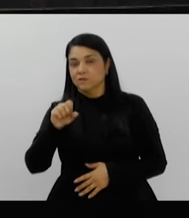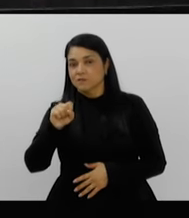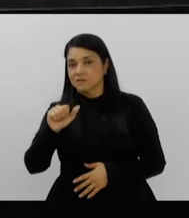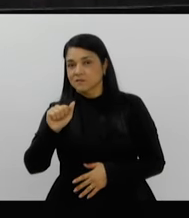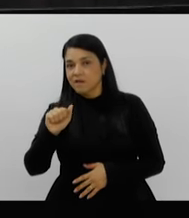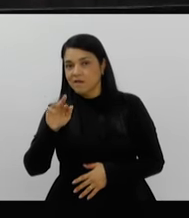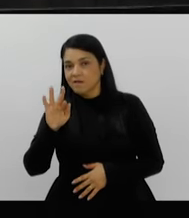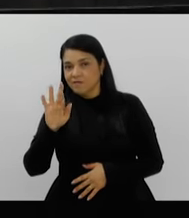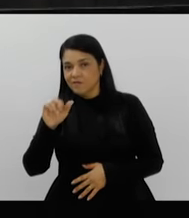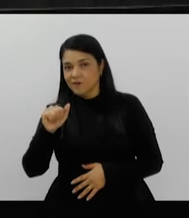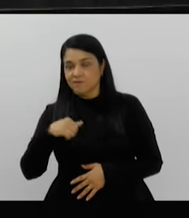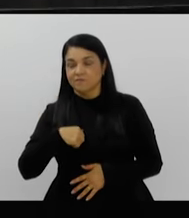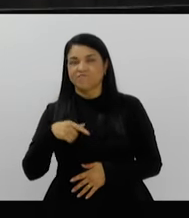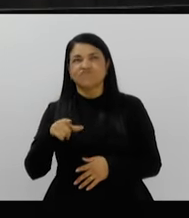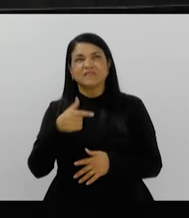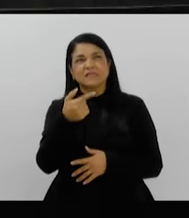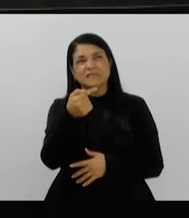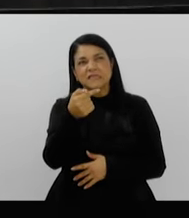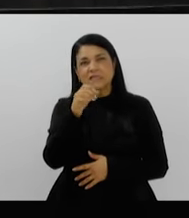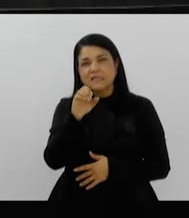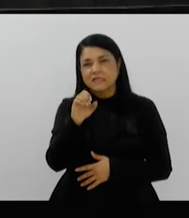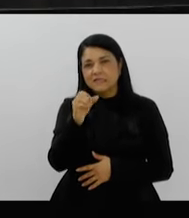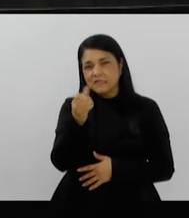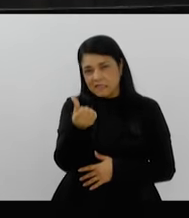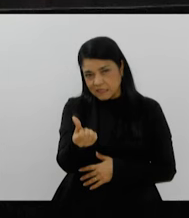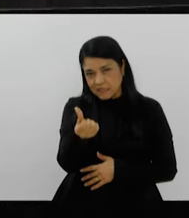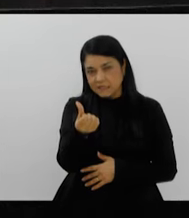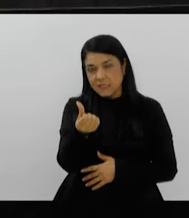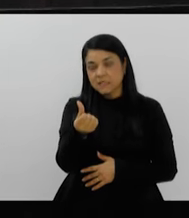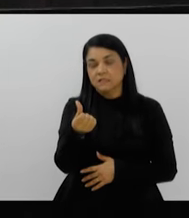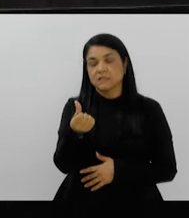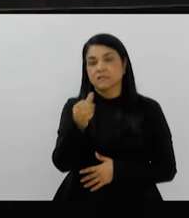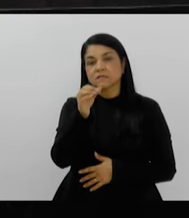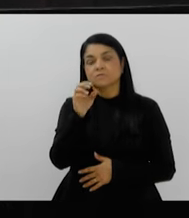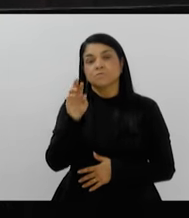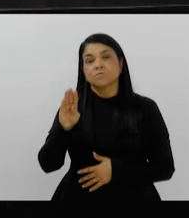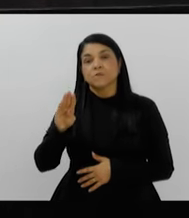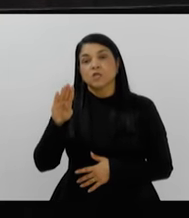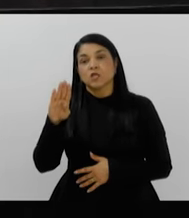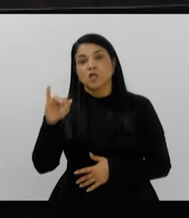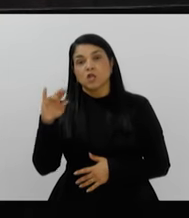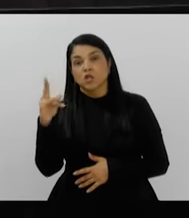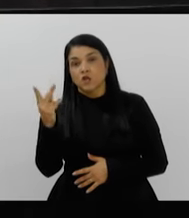que aí em torno de 76 bilhões de reais,